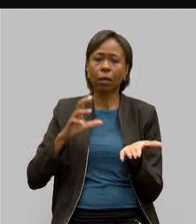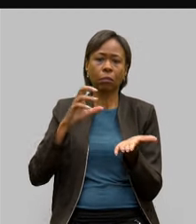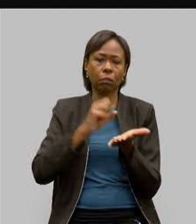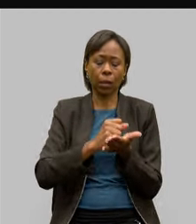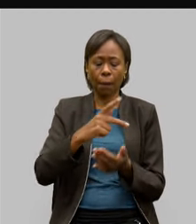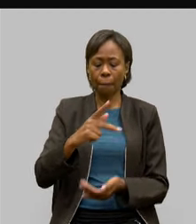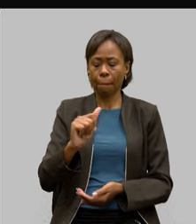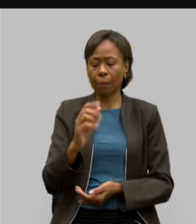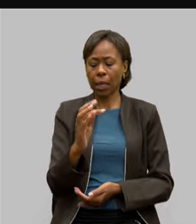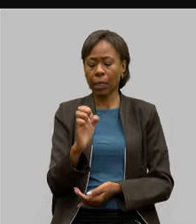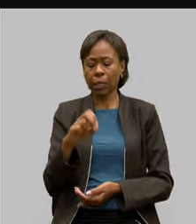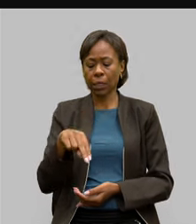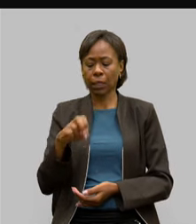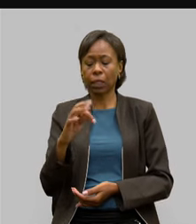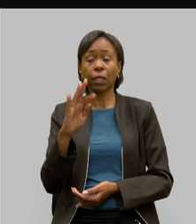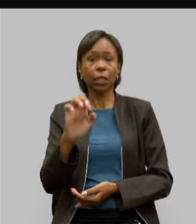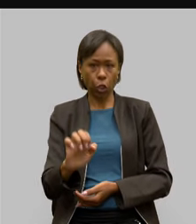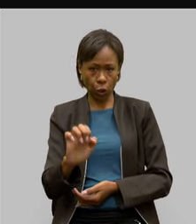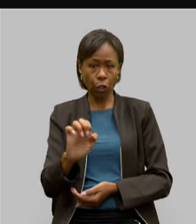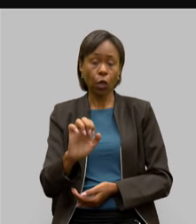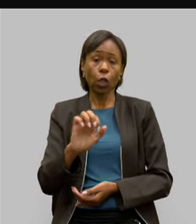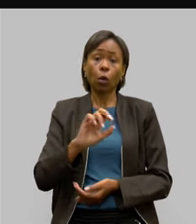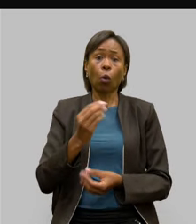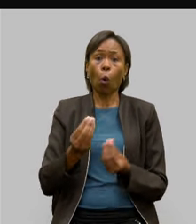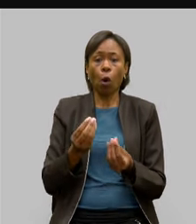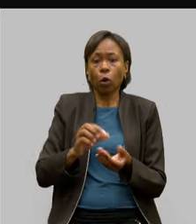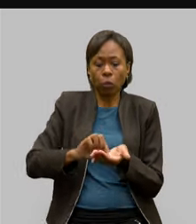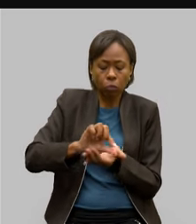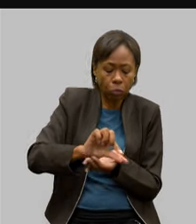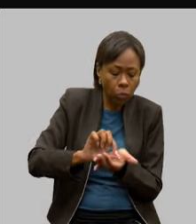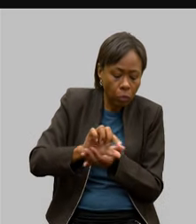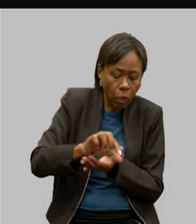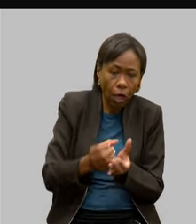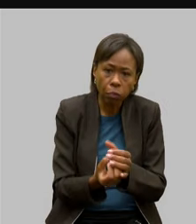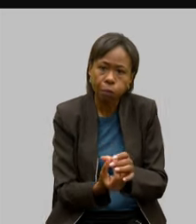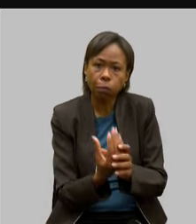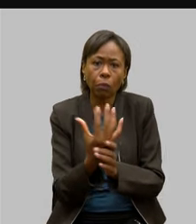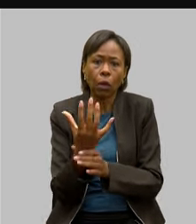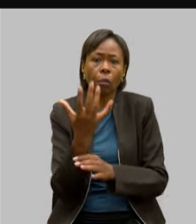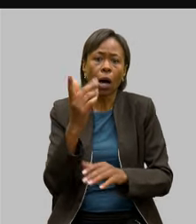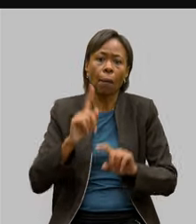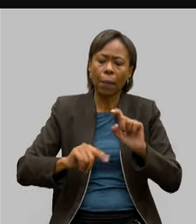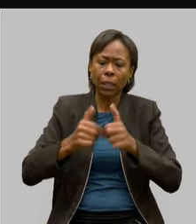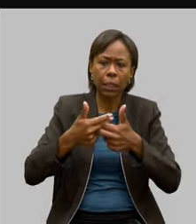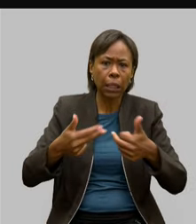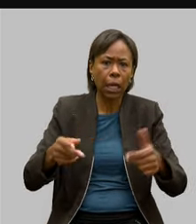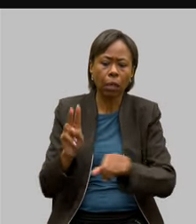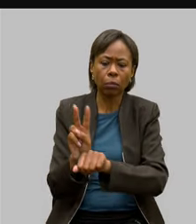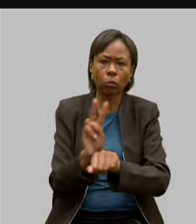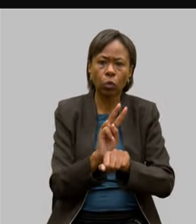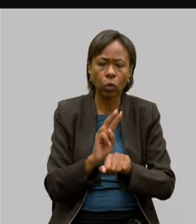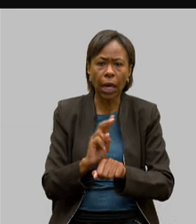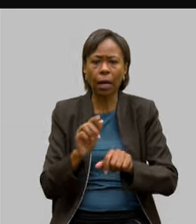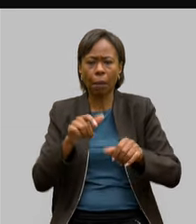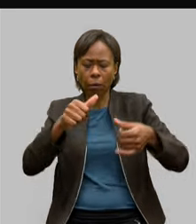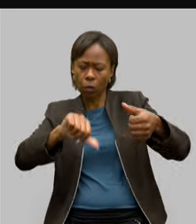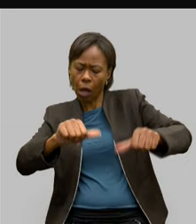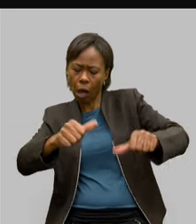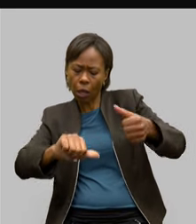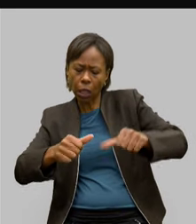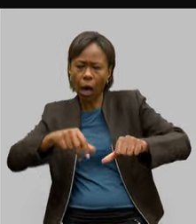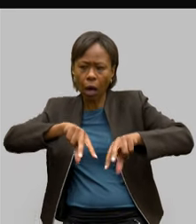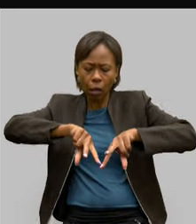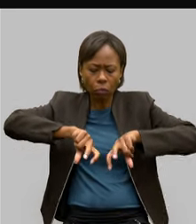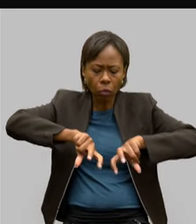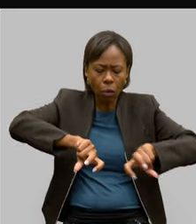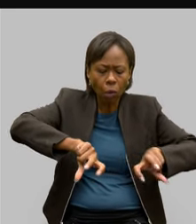na parte de na parte de eh estabilidade do material para poder fazer a avaliação dele a extração